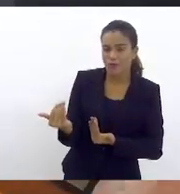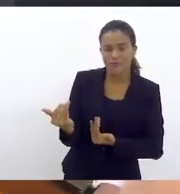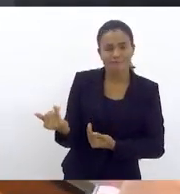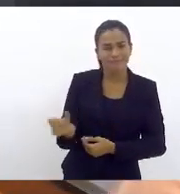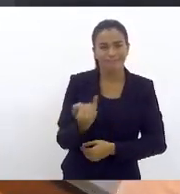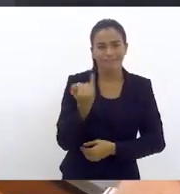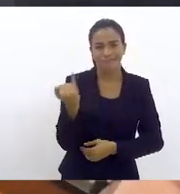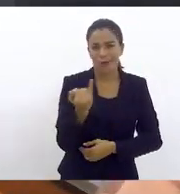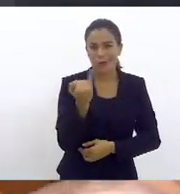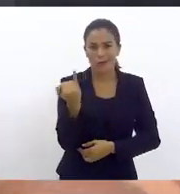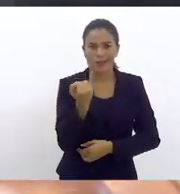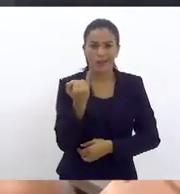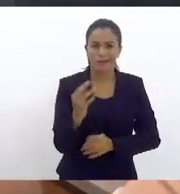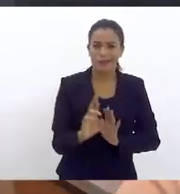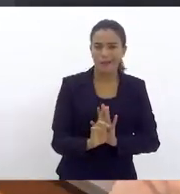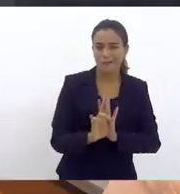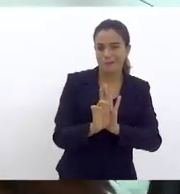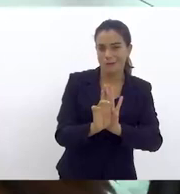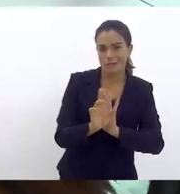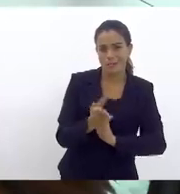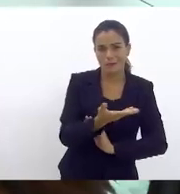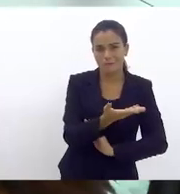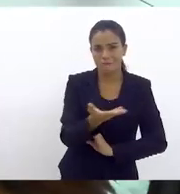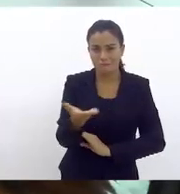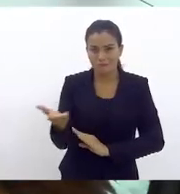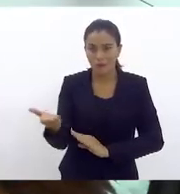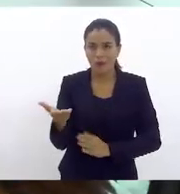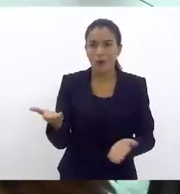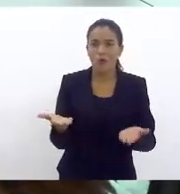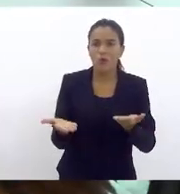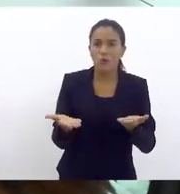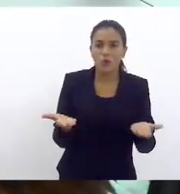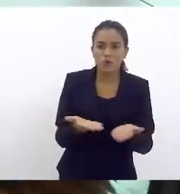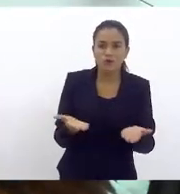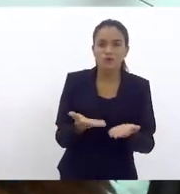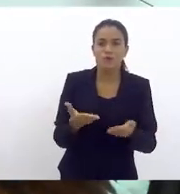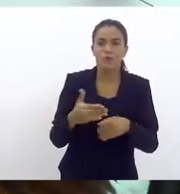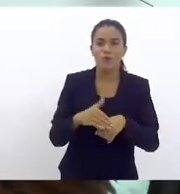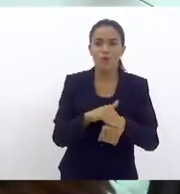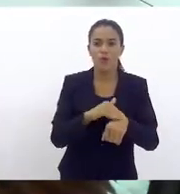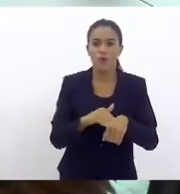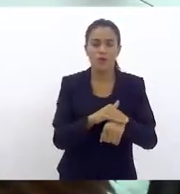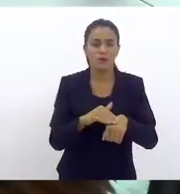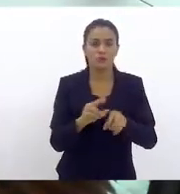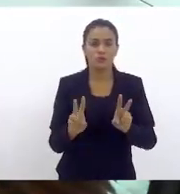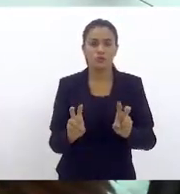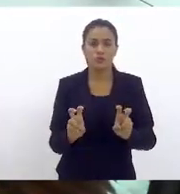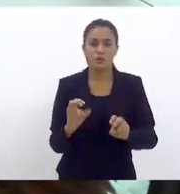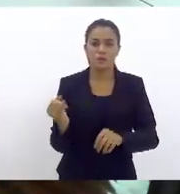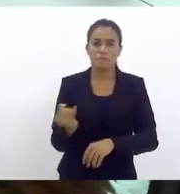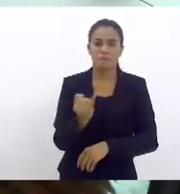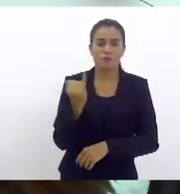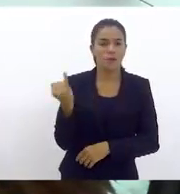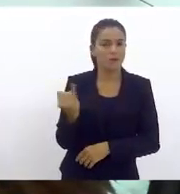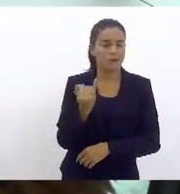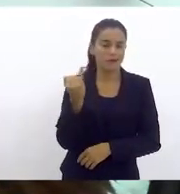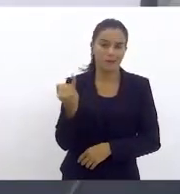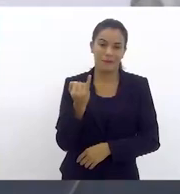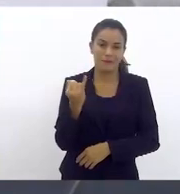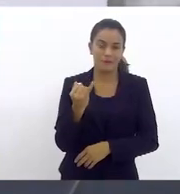de vocês aqui é muito importante aqui nós vamos tratar de um assunto é importantíssimo no estado do Rio de Janeiro